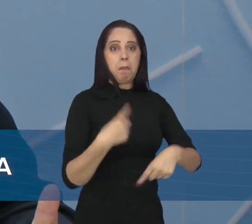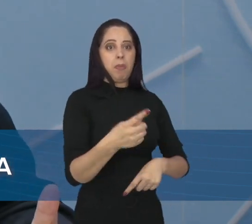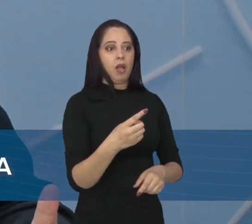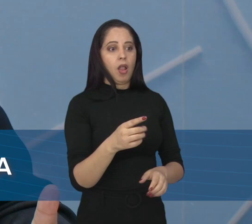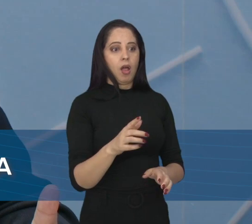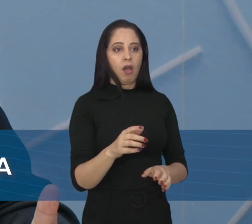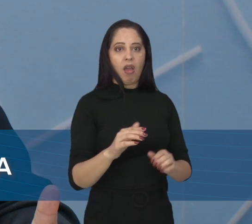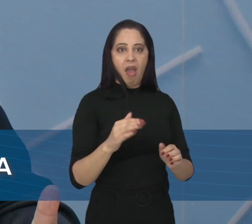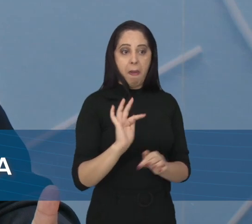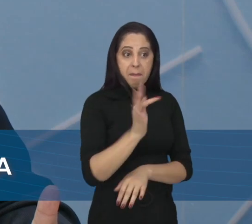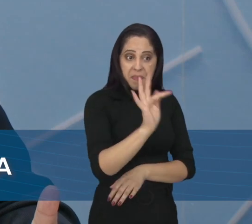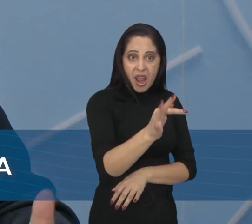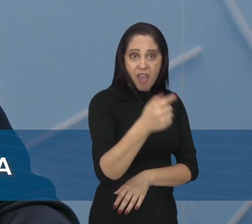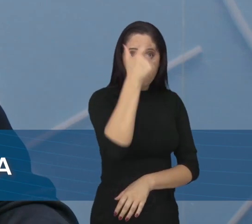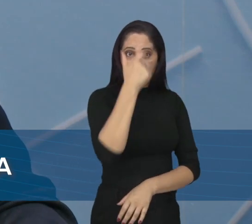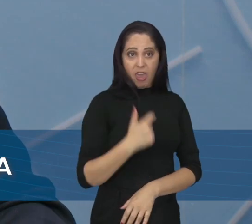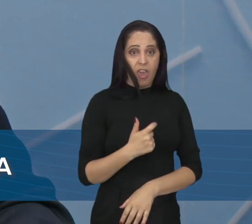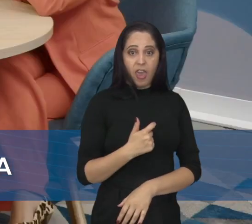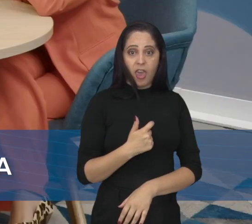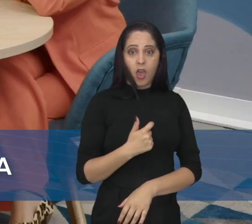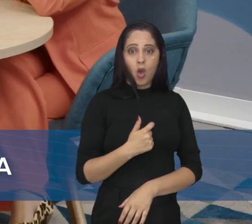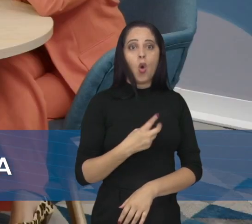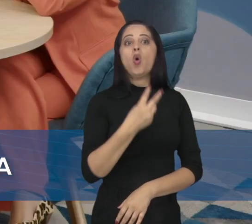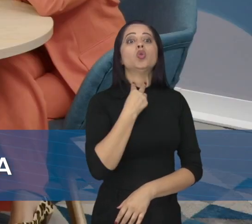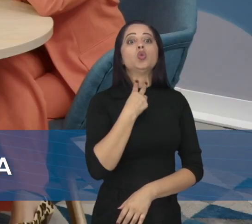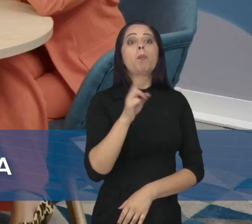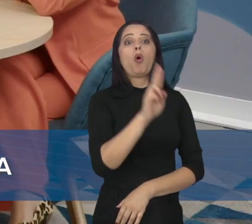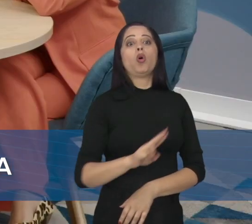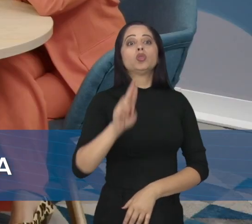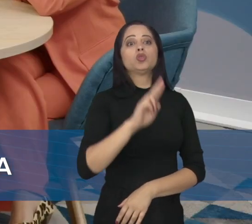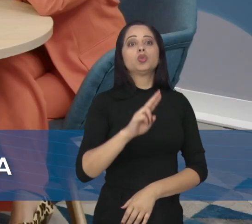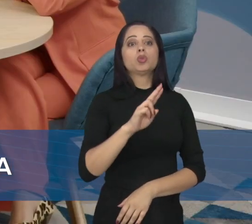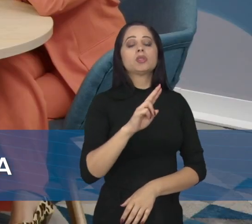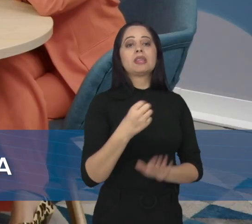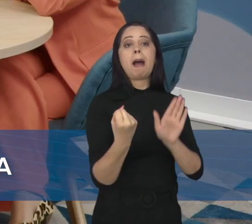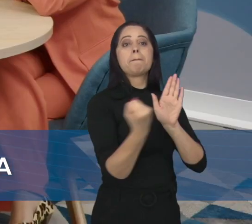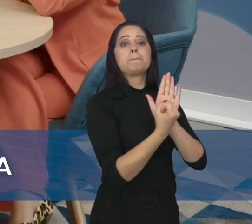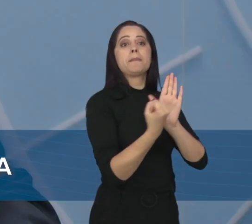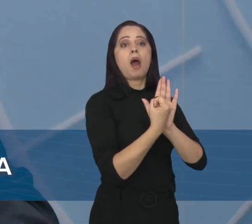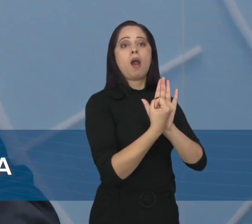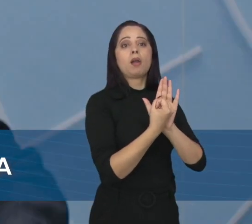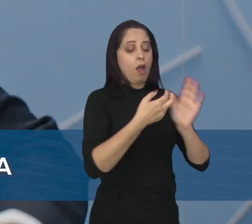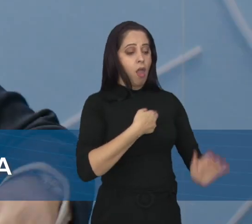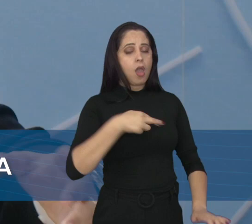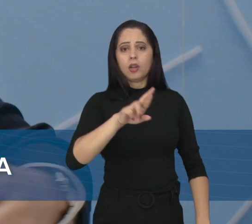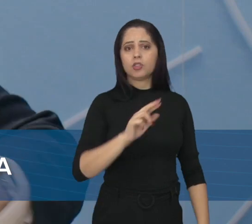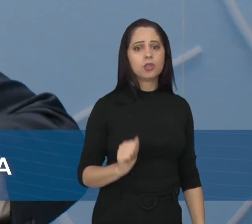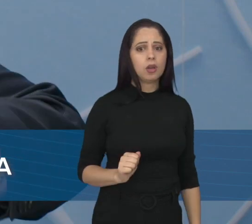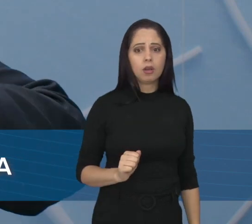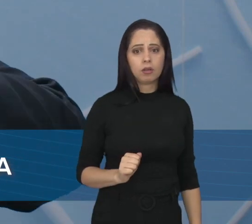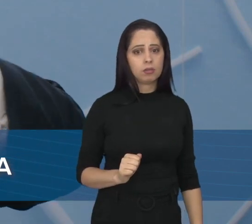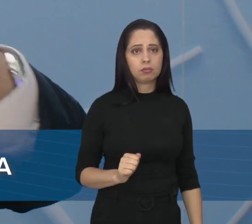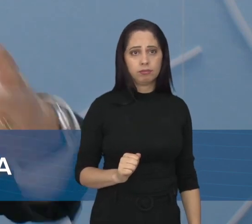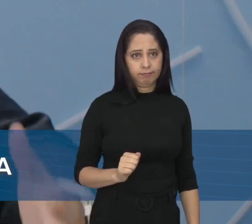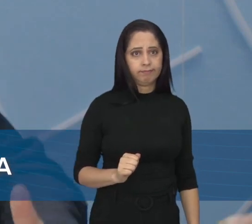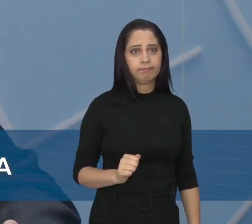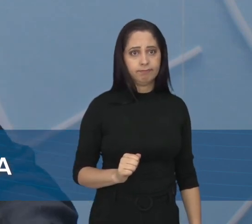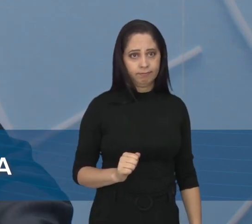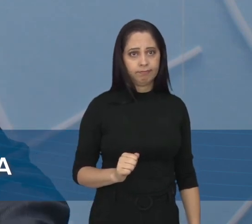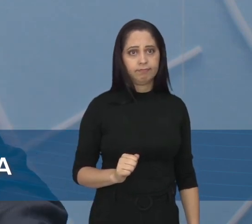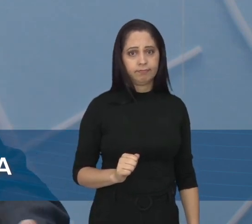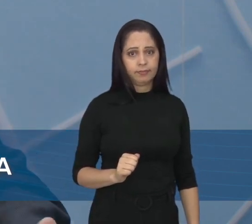aqui. Porque é proibido. Ou na parede de um fórum. Isso já foi